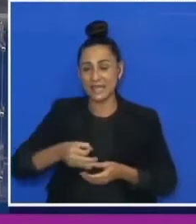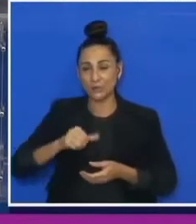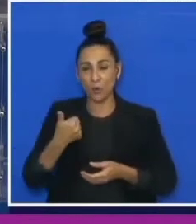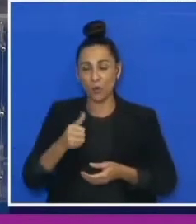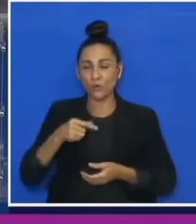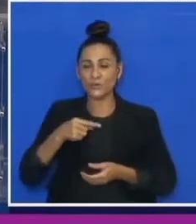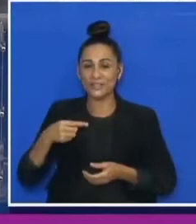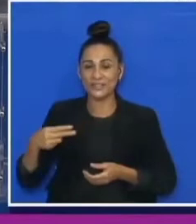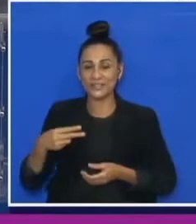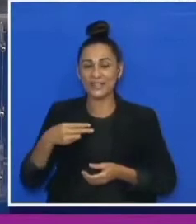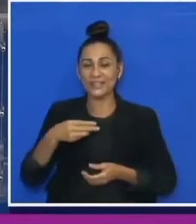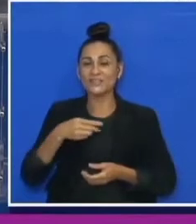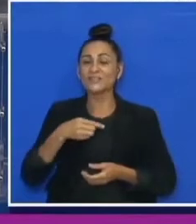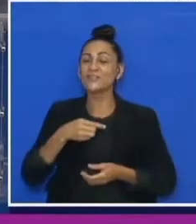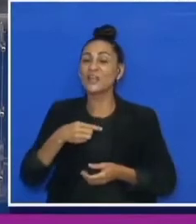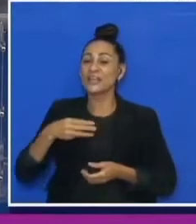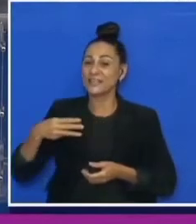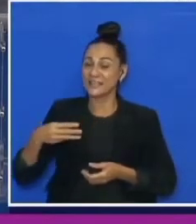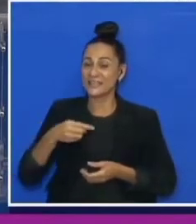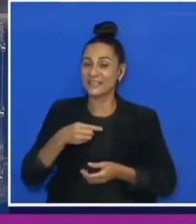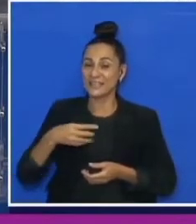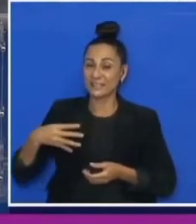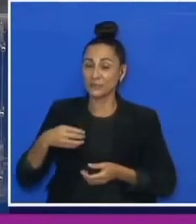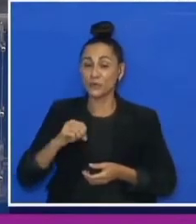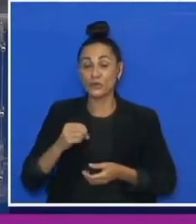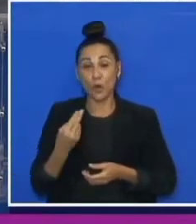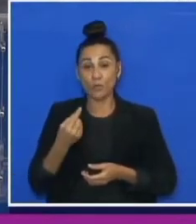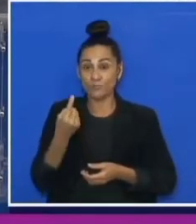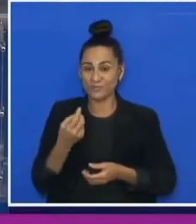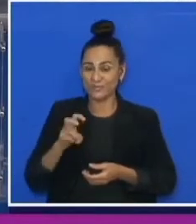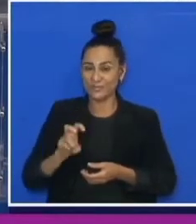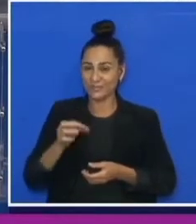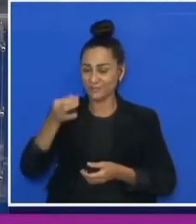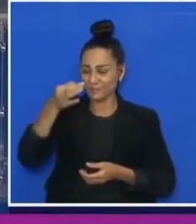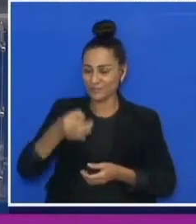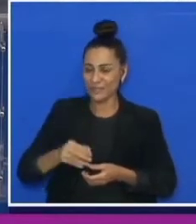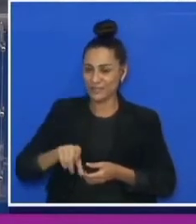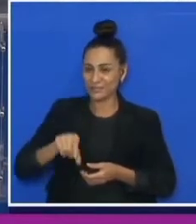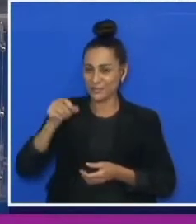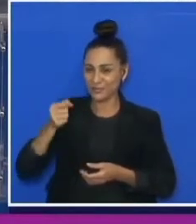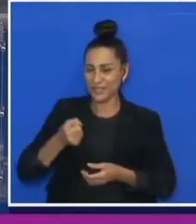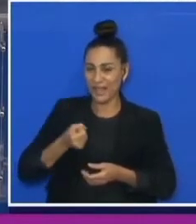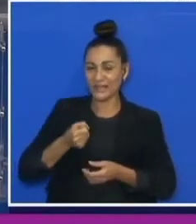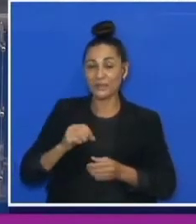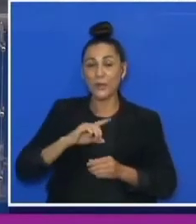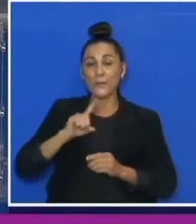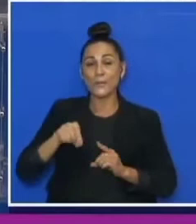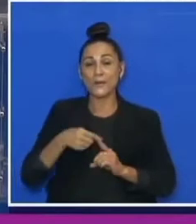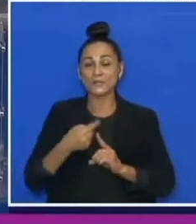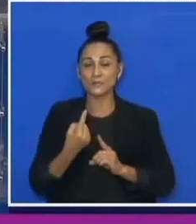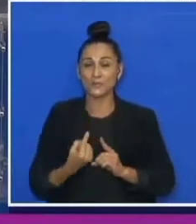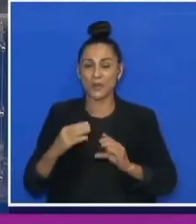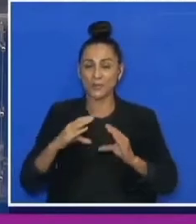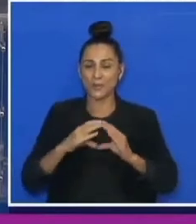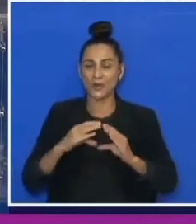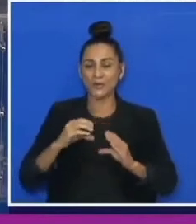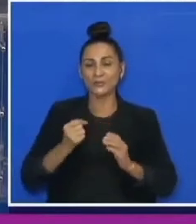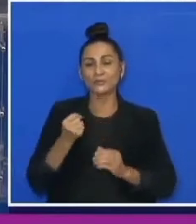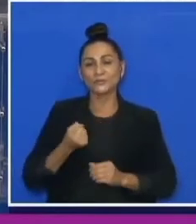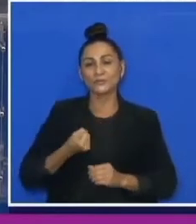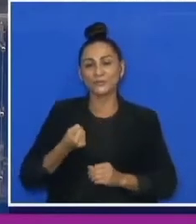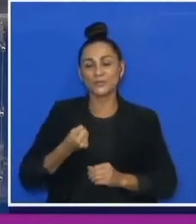12, 13, 14 ou 15 números sorteados. Vem chegando mais uma bola,